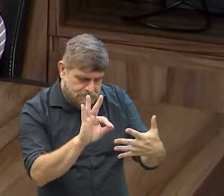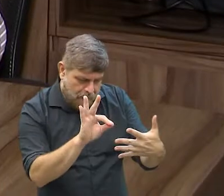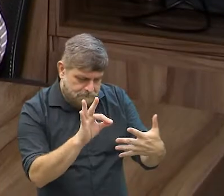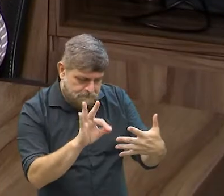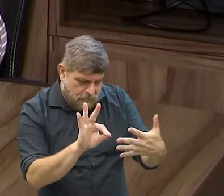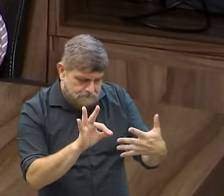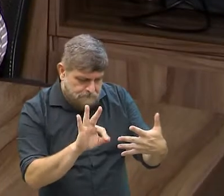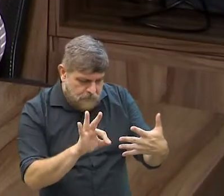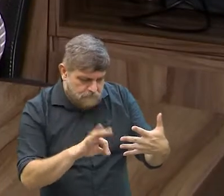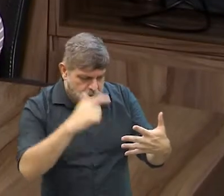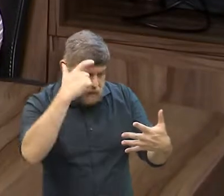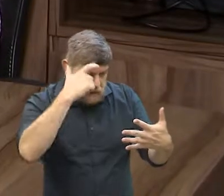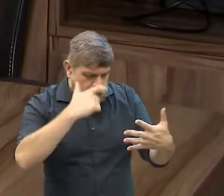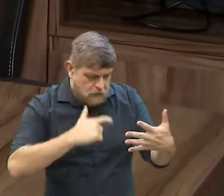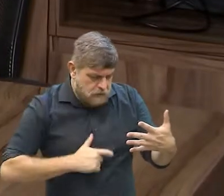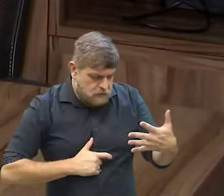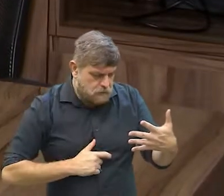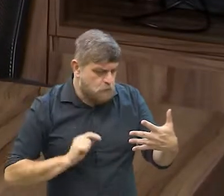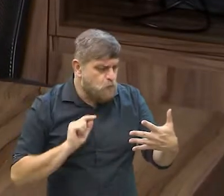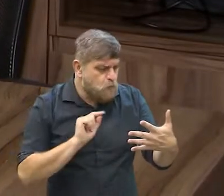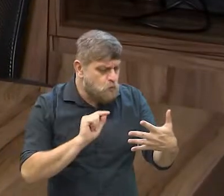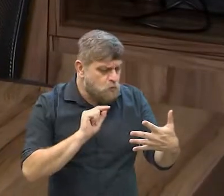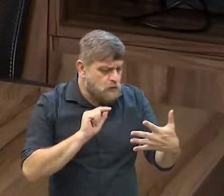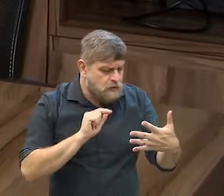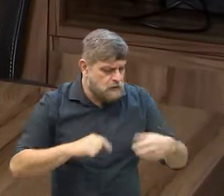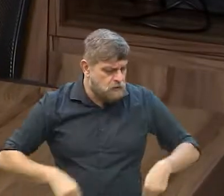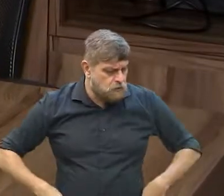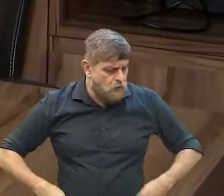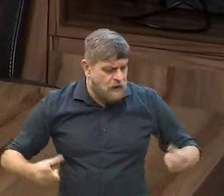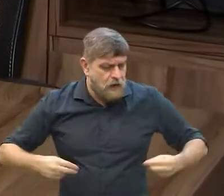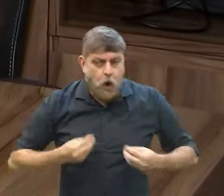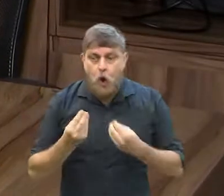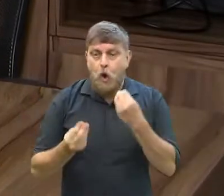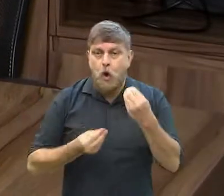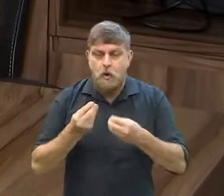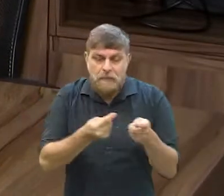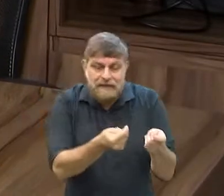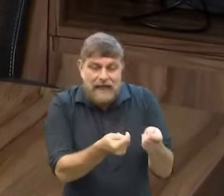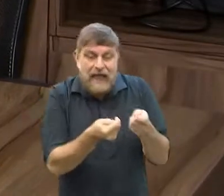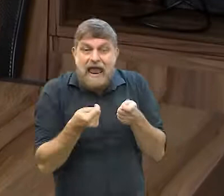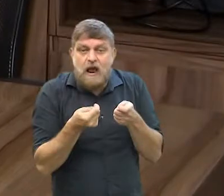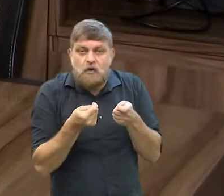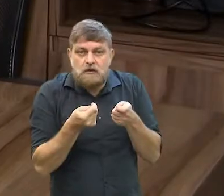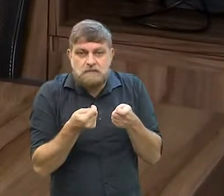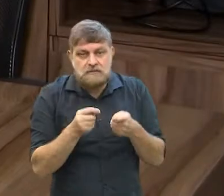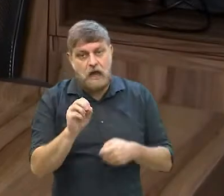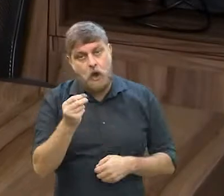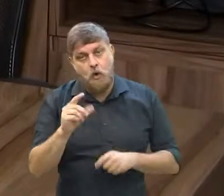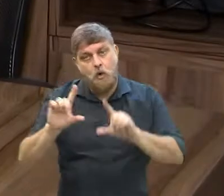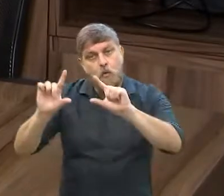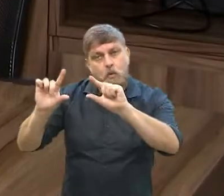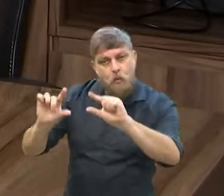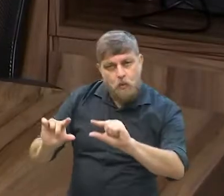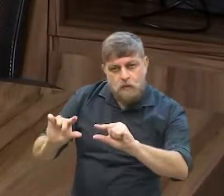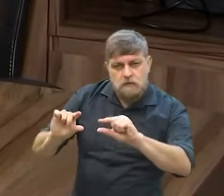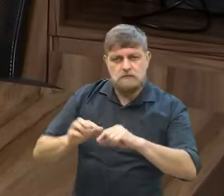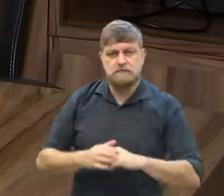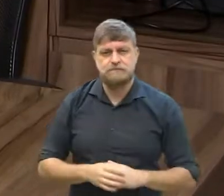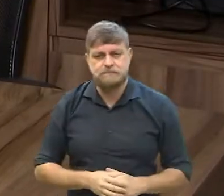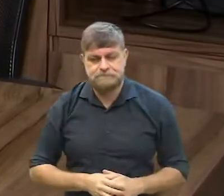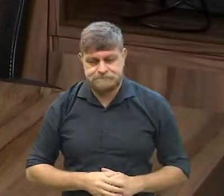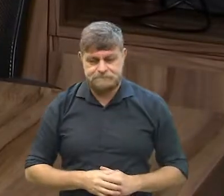eu tô tendo e vou ver exatamente onde eu posso cortar, o que eu posso cortar ou reduzir. Então